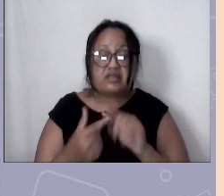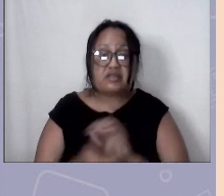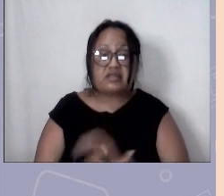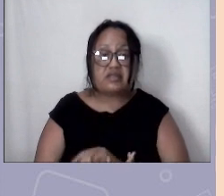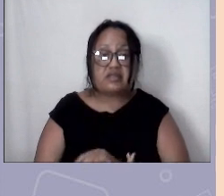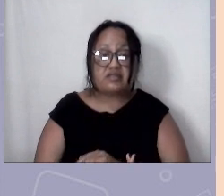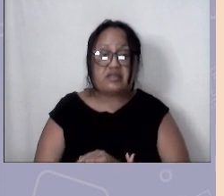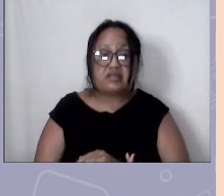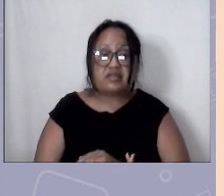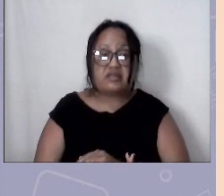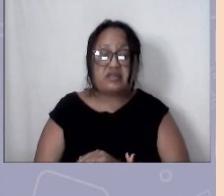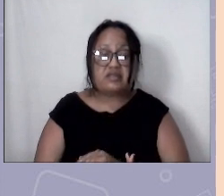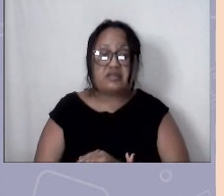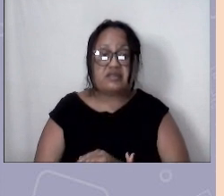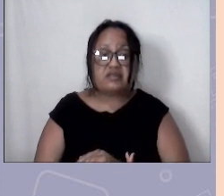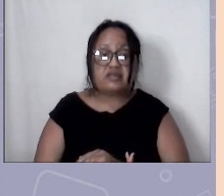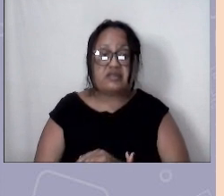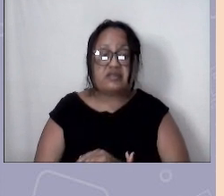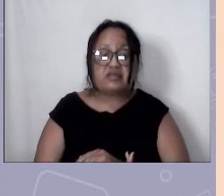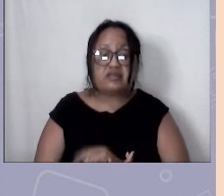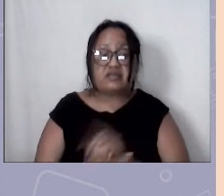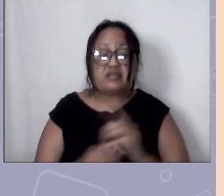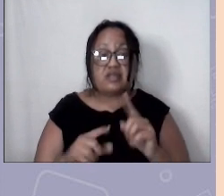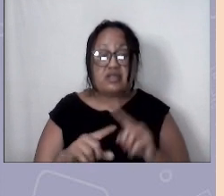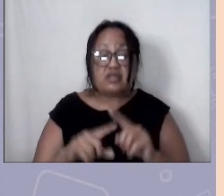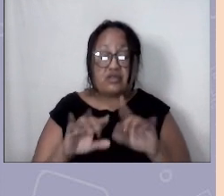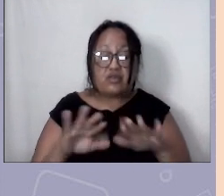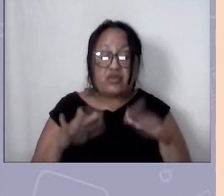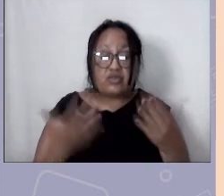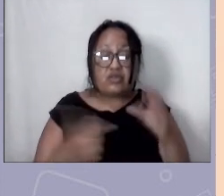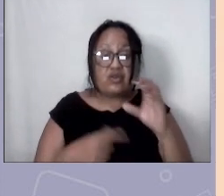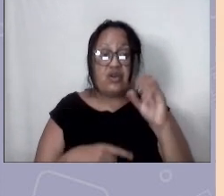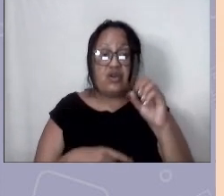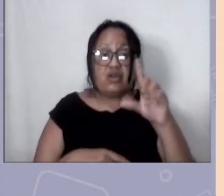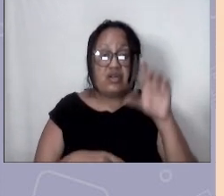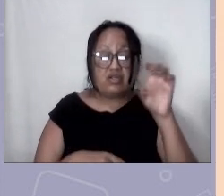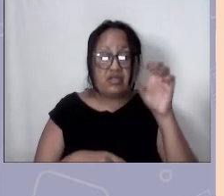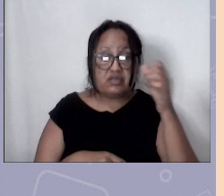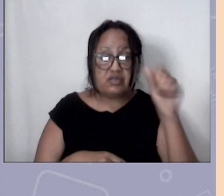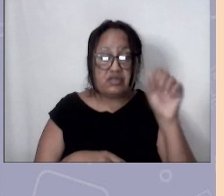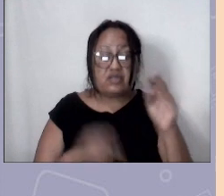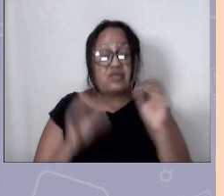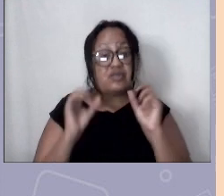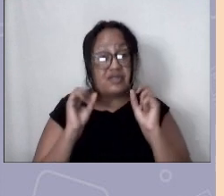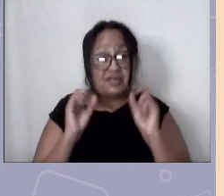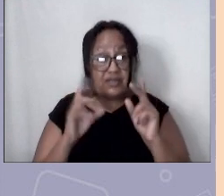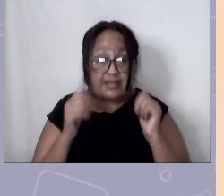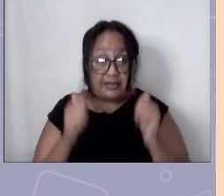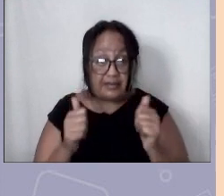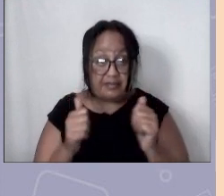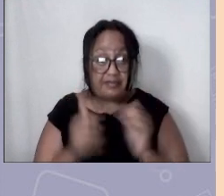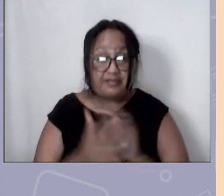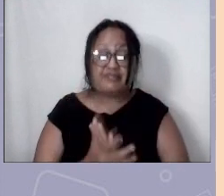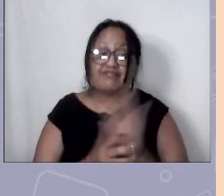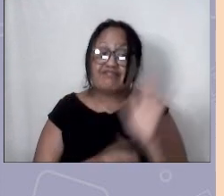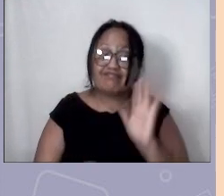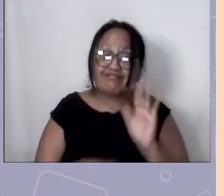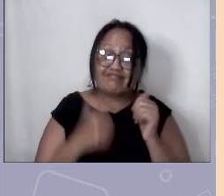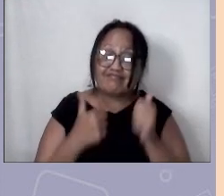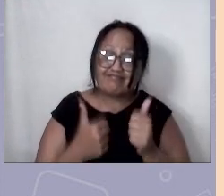então aí mais uma função mais uma importância do colesterol certo pessoal bom é isso